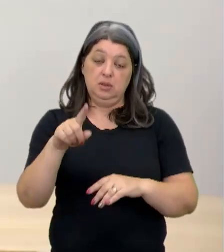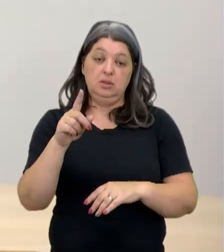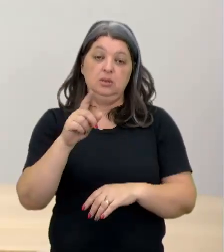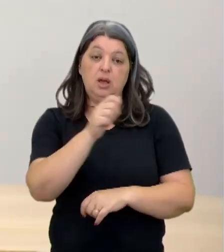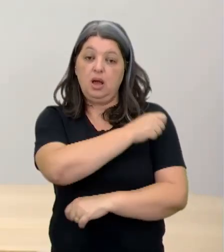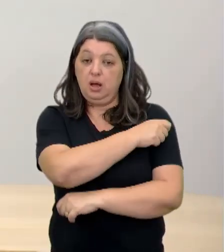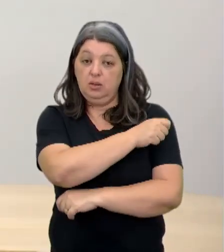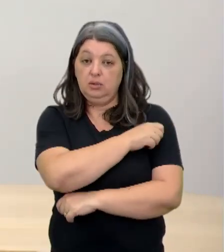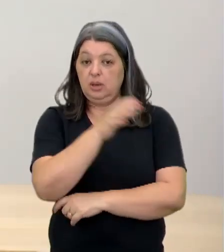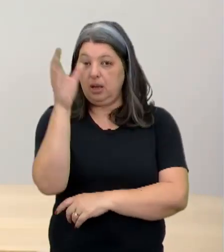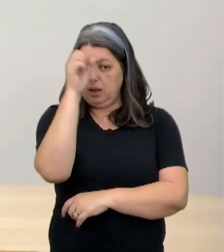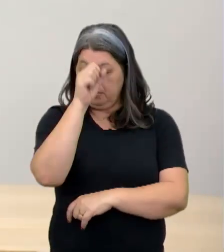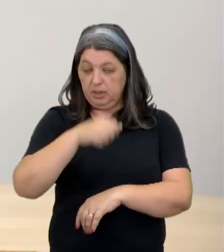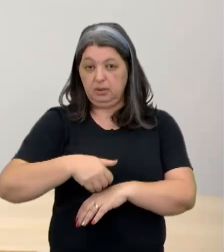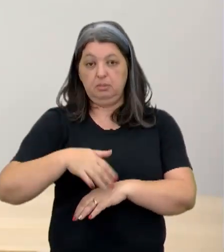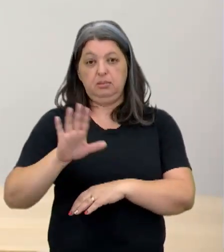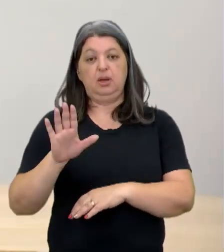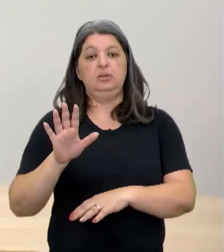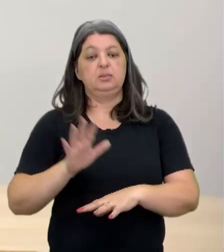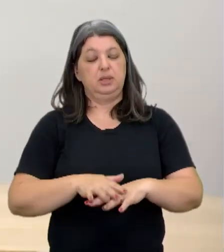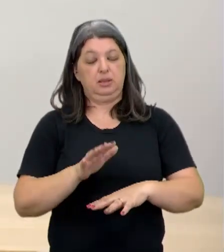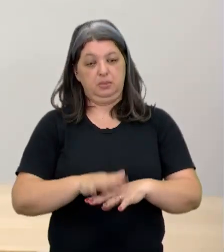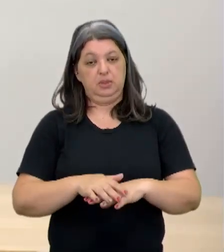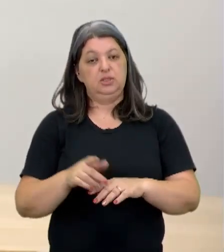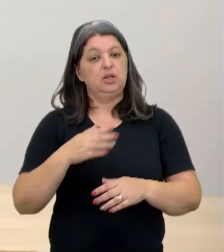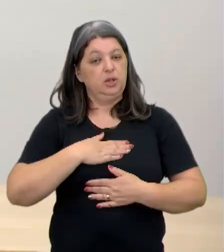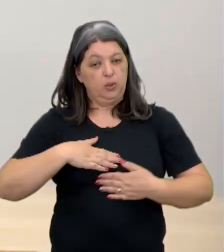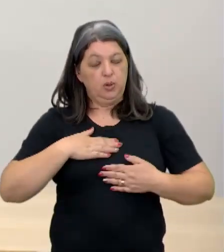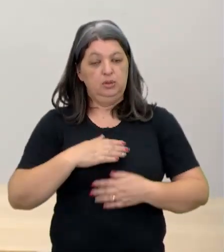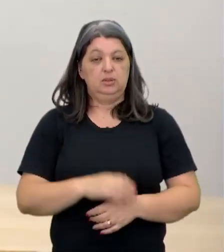vocês, aluno, aprendam cada vez mais matemática e